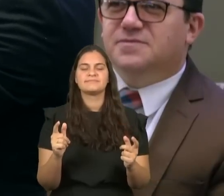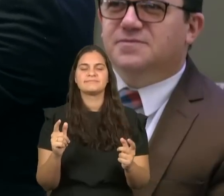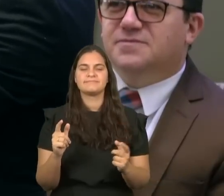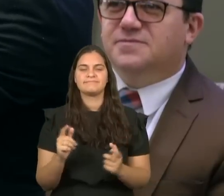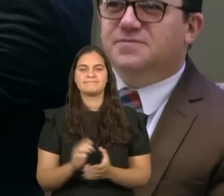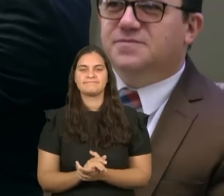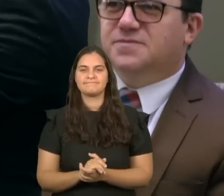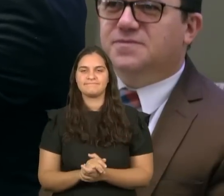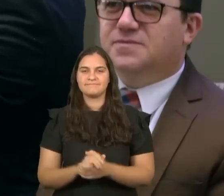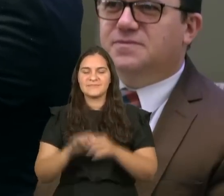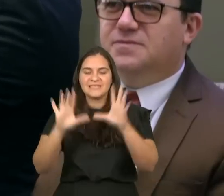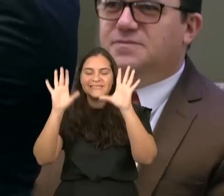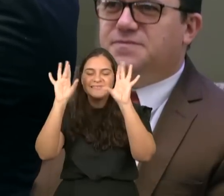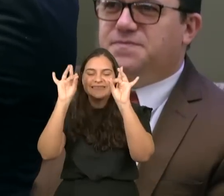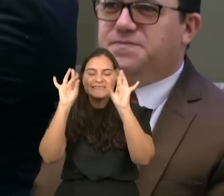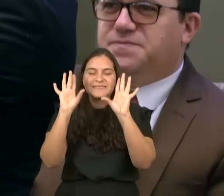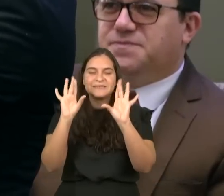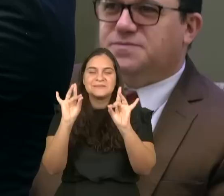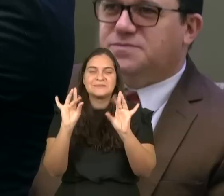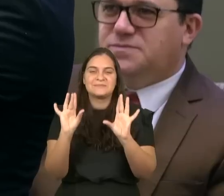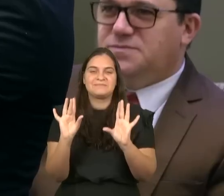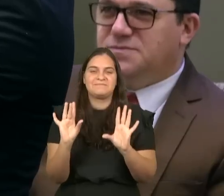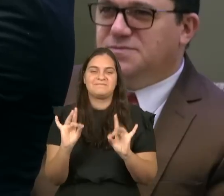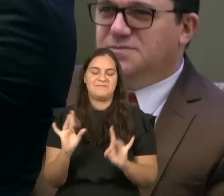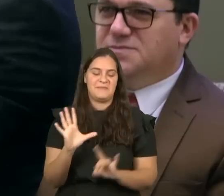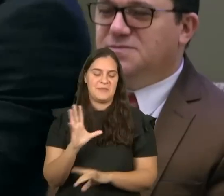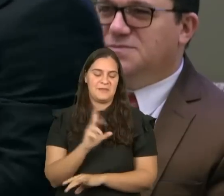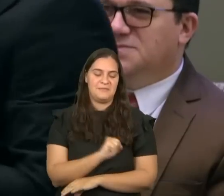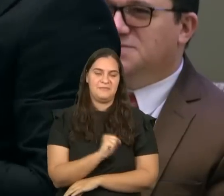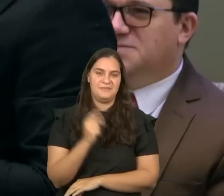singularidade do seu amor